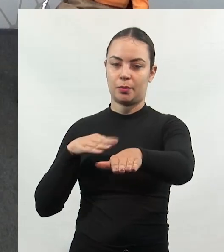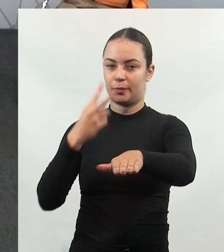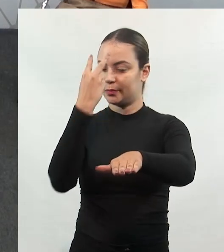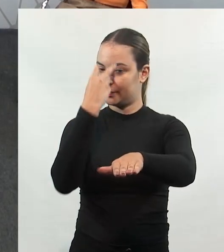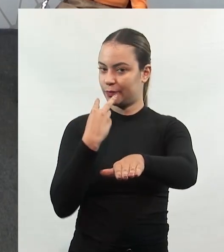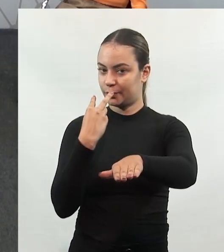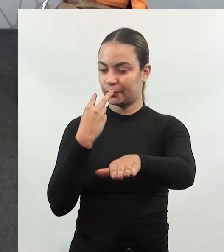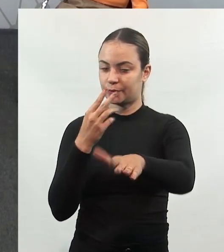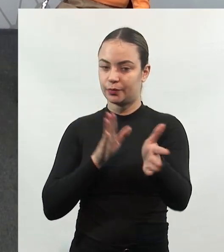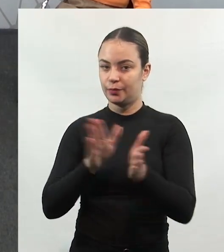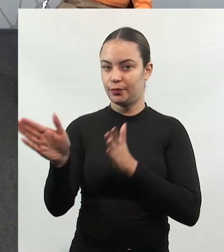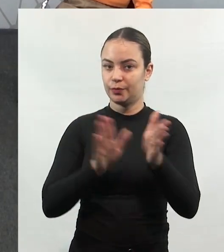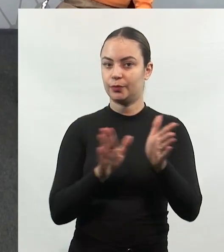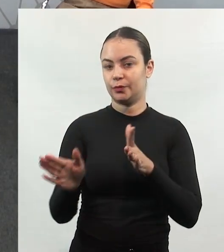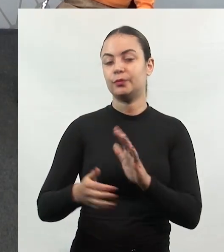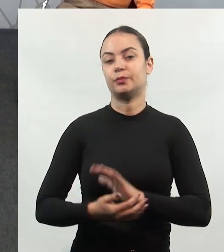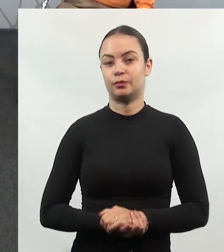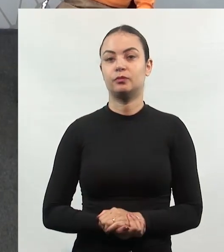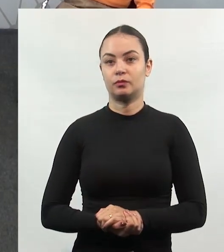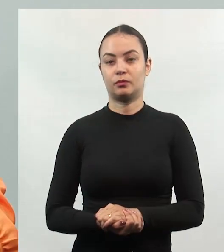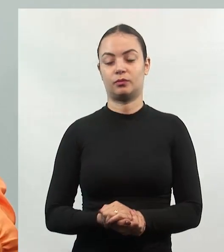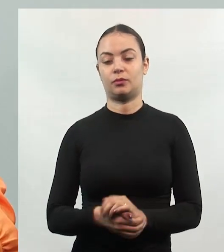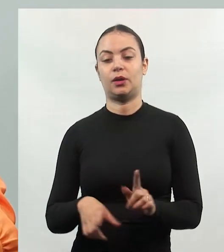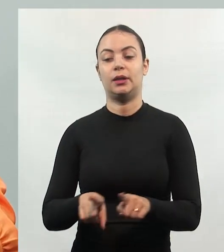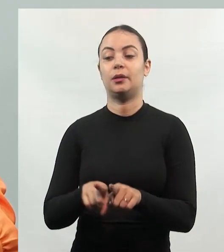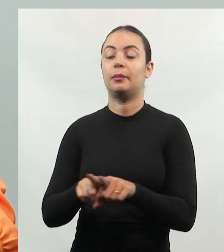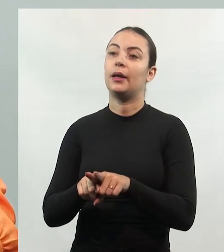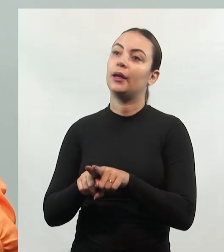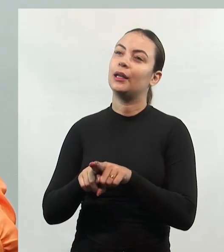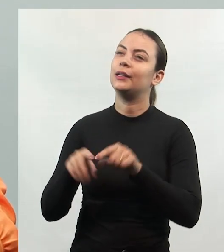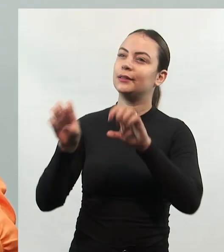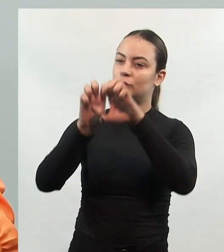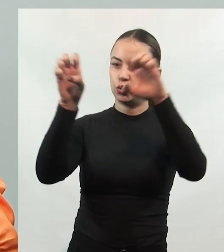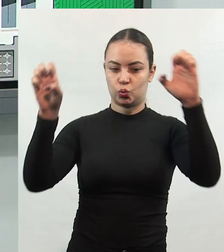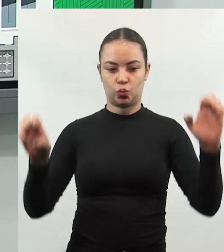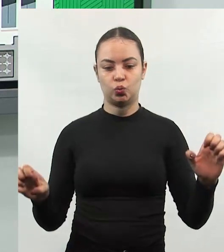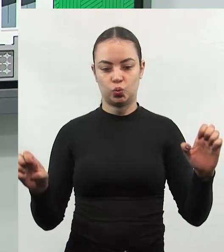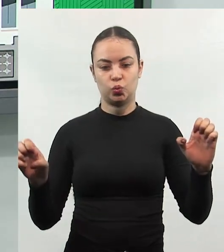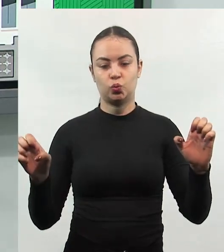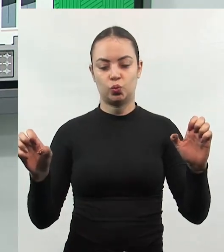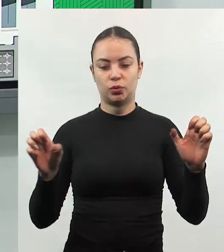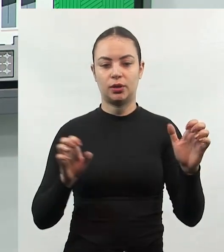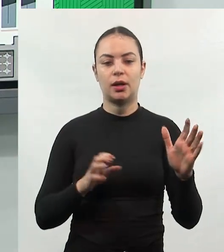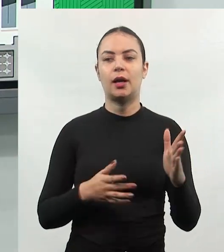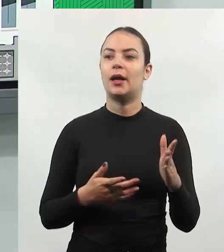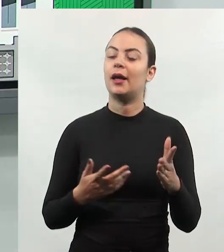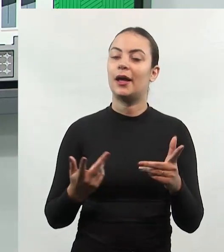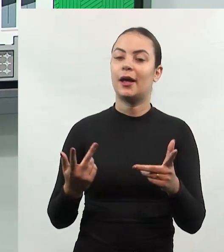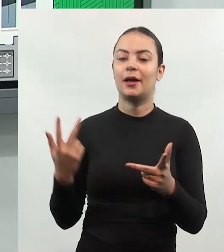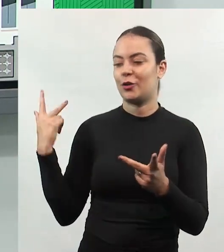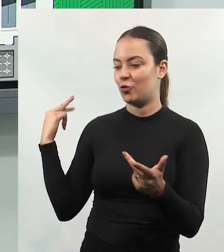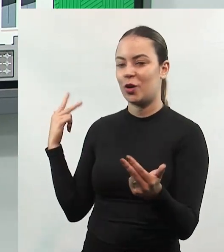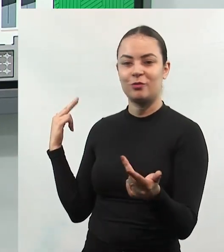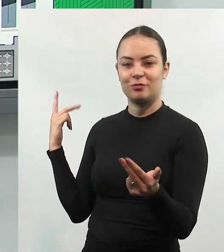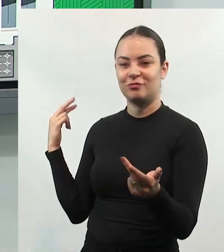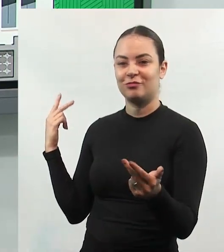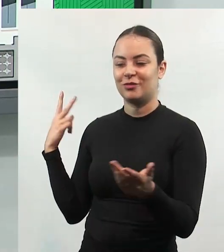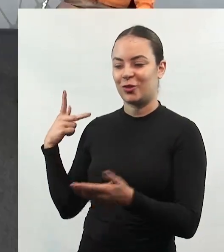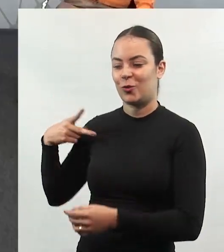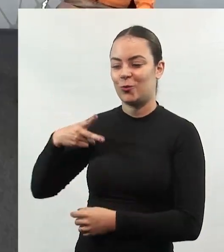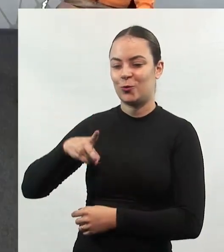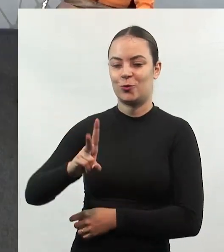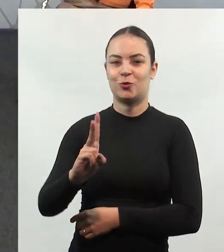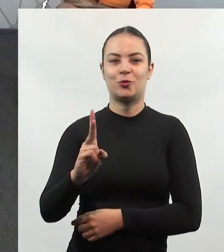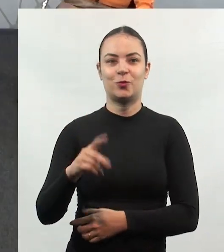as janelas. As janelas. E aquele piso ainda é o mesmo, né? A janela, o piso do mesmo jeito, só não o piso daquela quadrazinha do meio. Não tem a quadra do